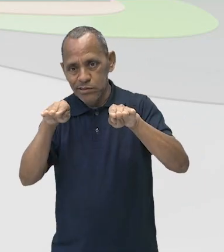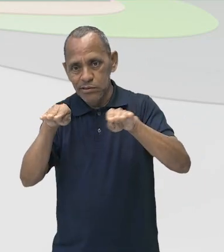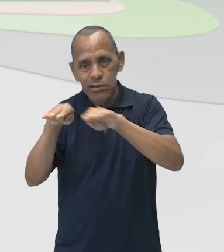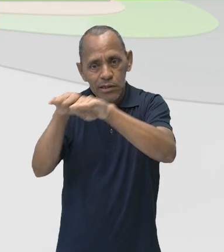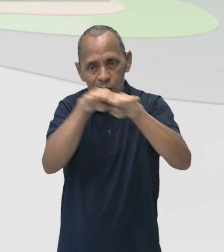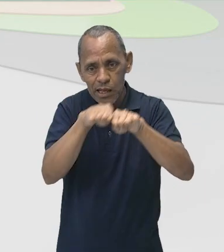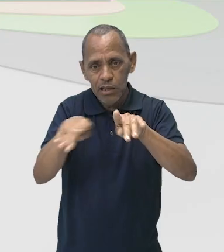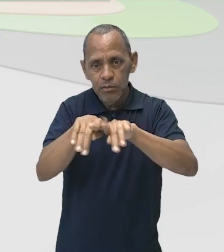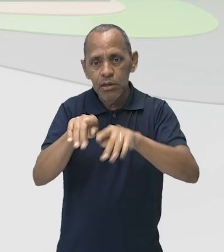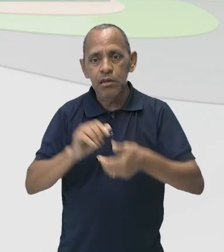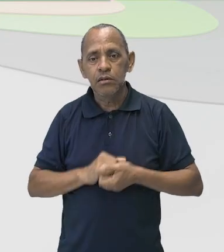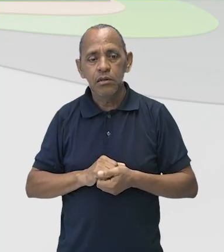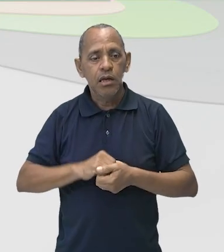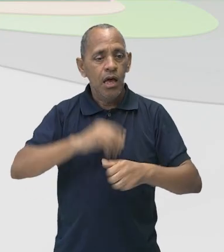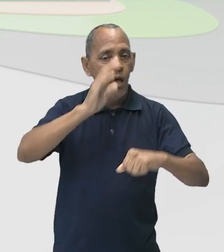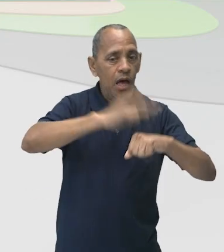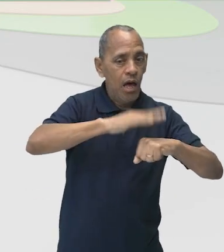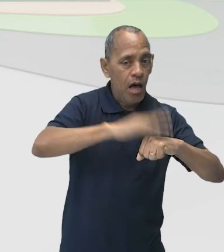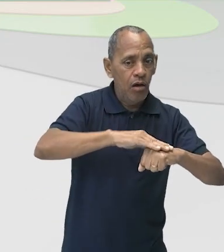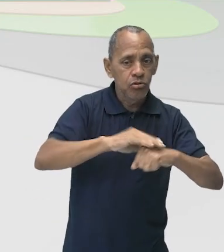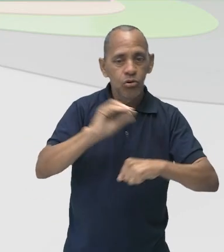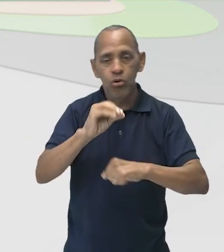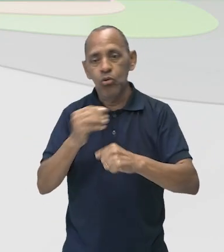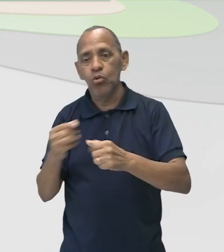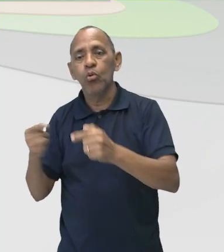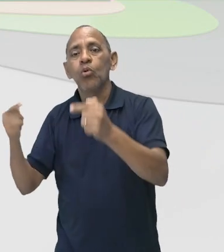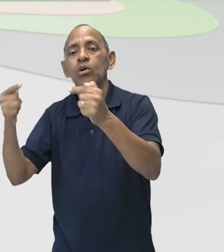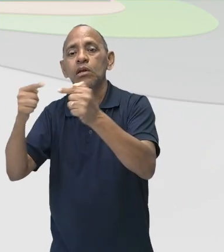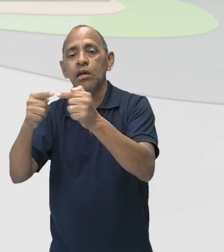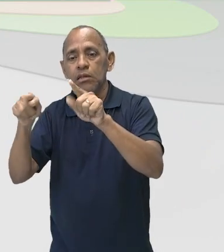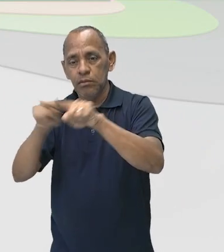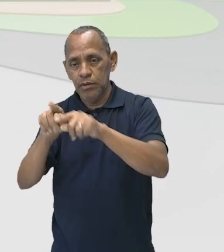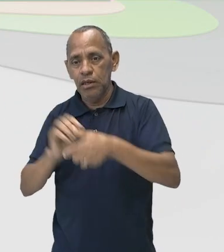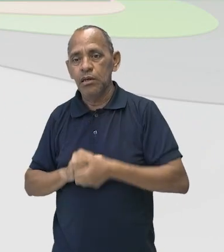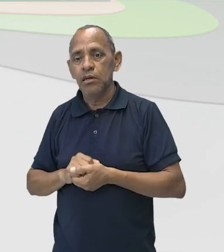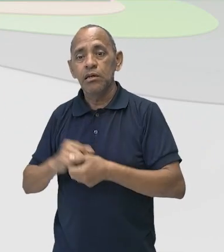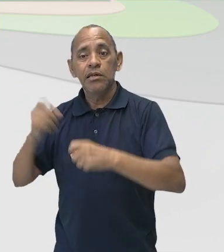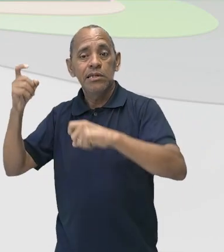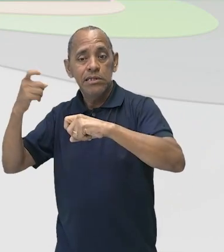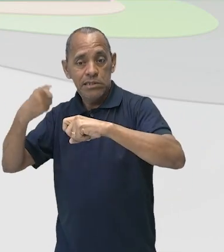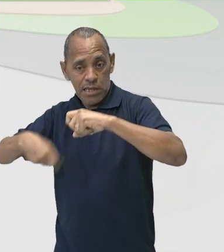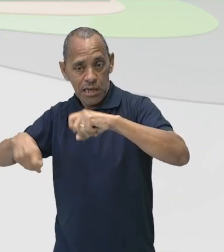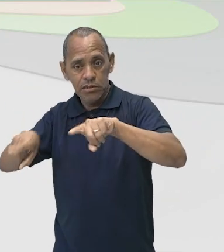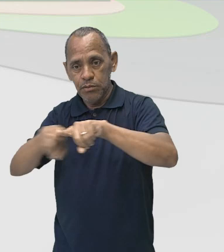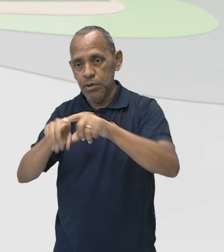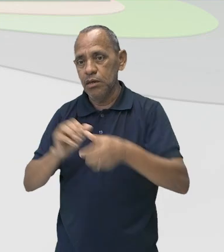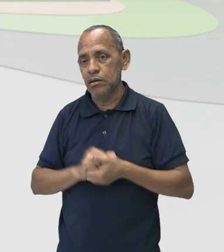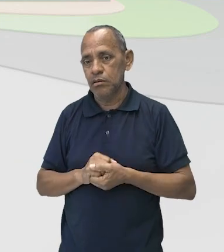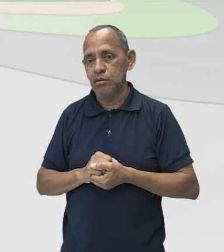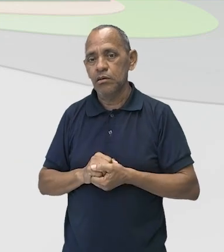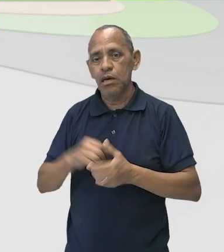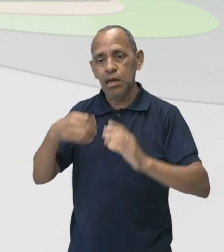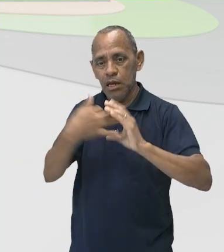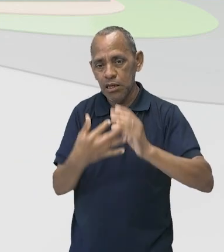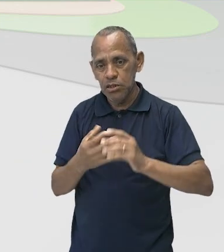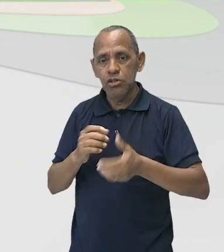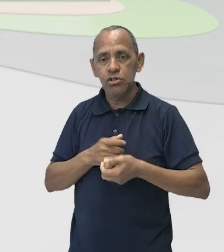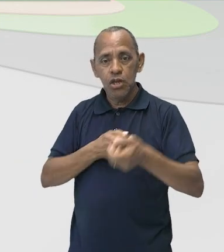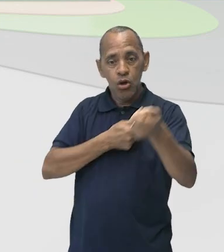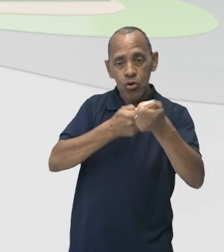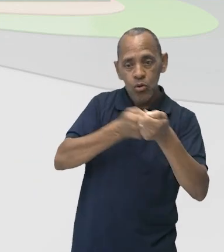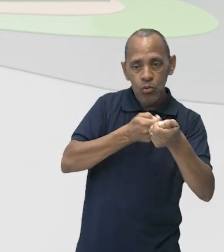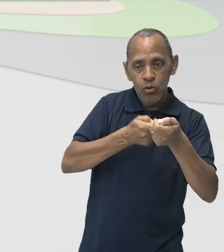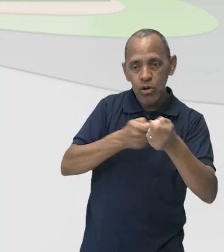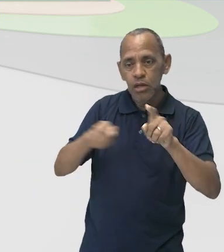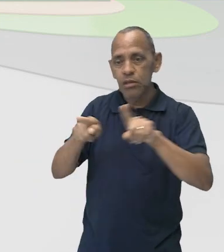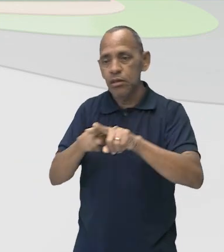de herança, avaliando se ele é autossômico, se ele é ligado ao sexo, bem como se ele tem um caráter dominante ou se ele